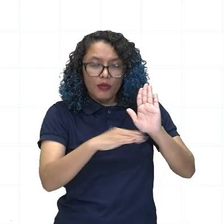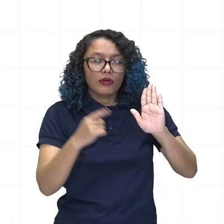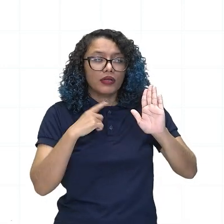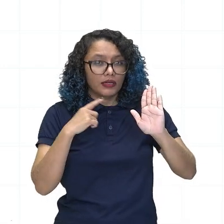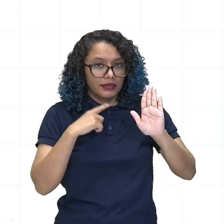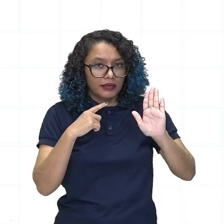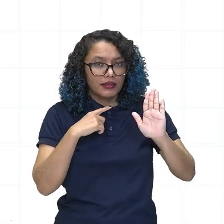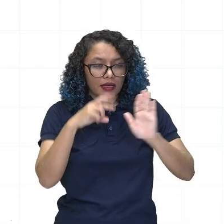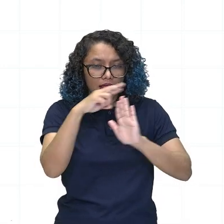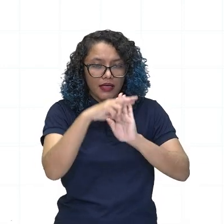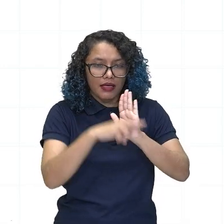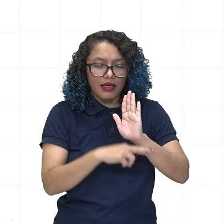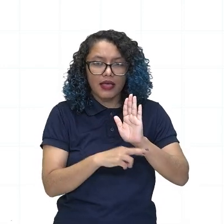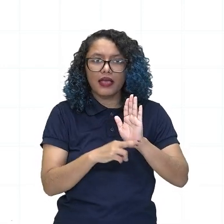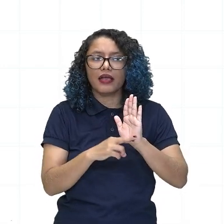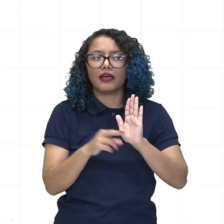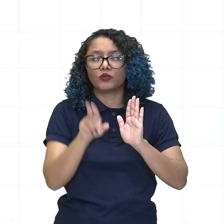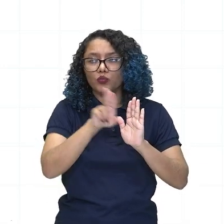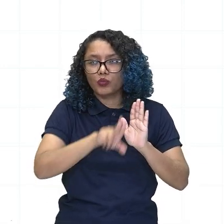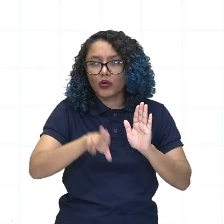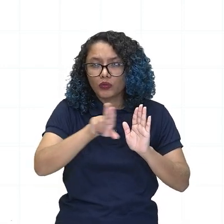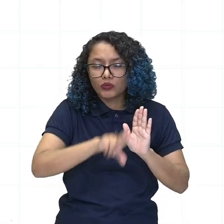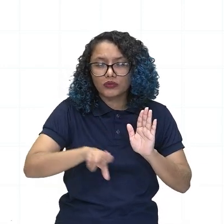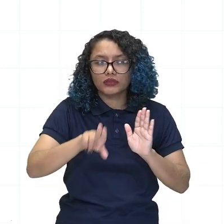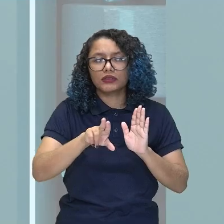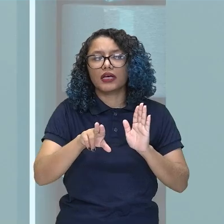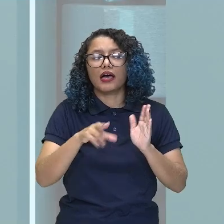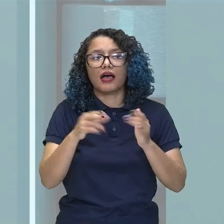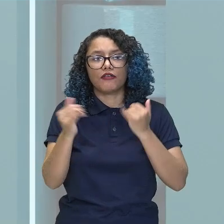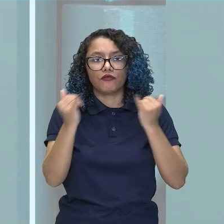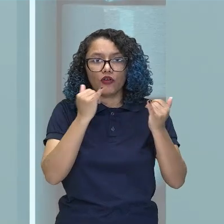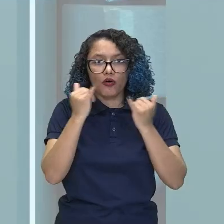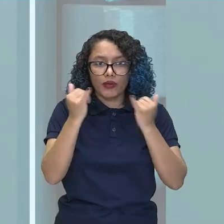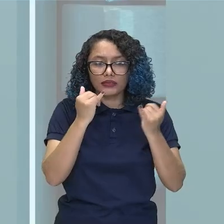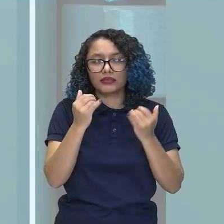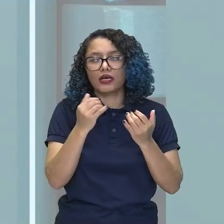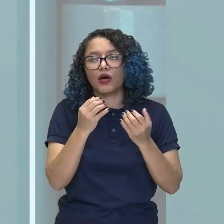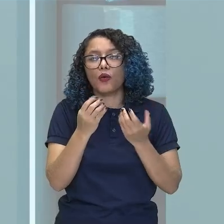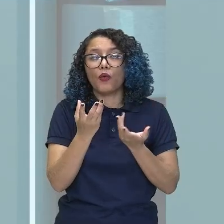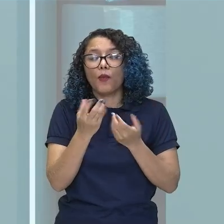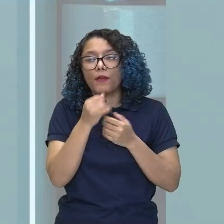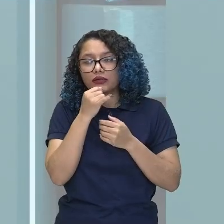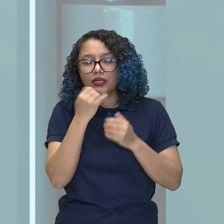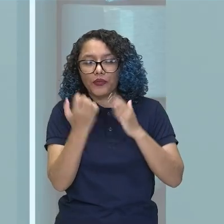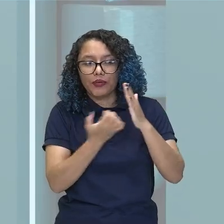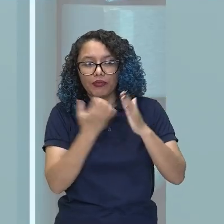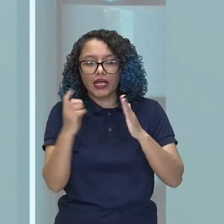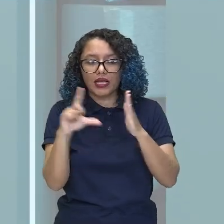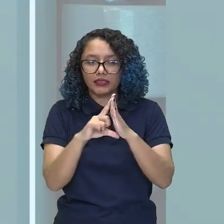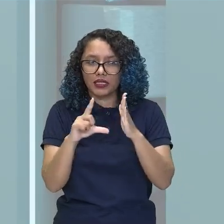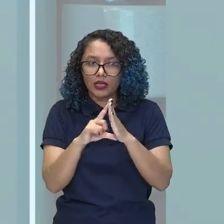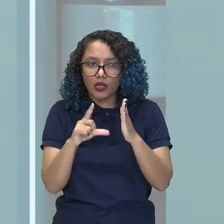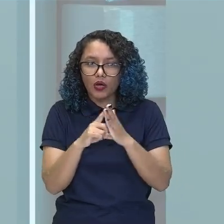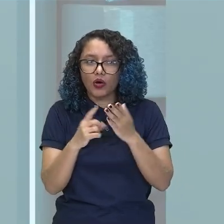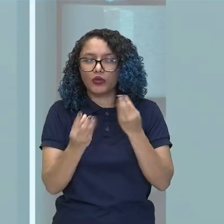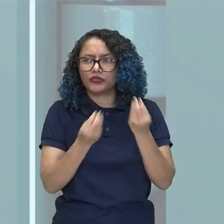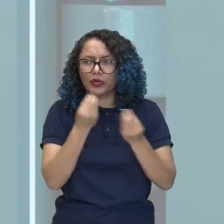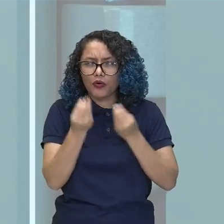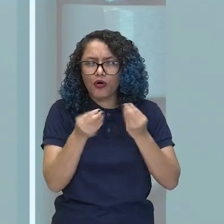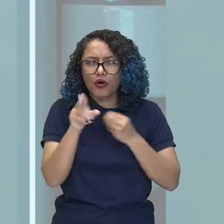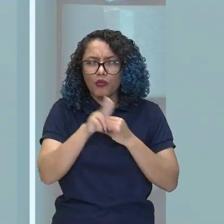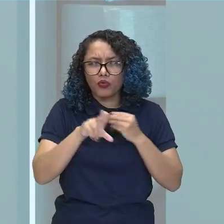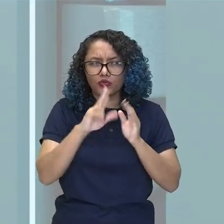regras para o uso de dados por empresas, por estabelecimentos comerciais, fazendo